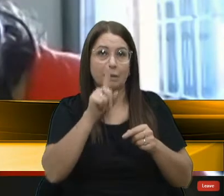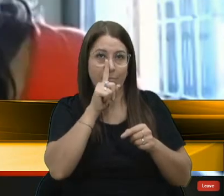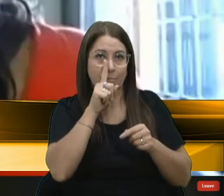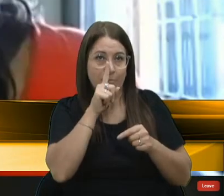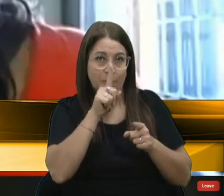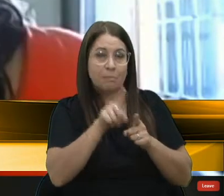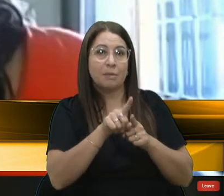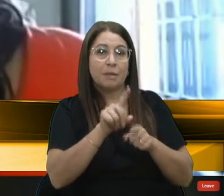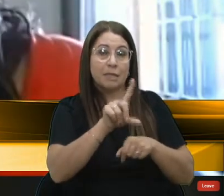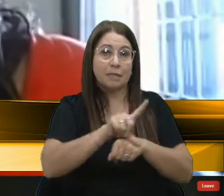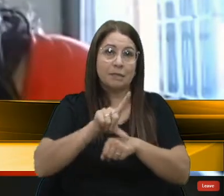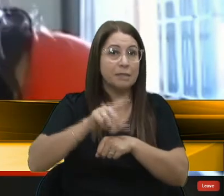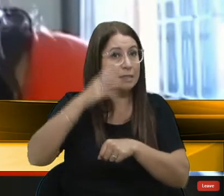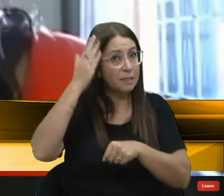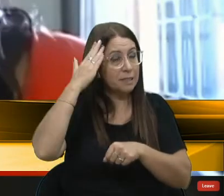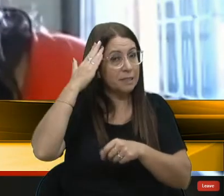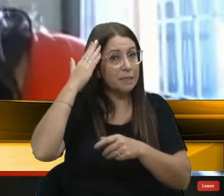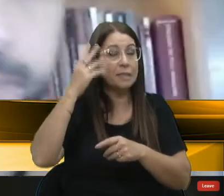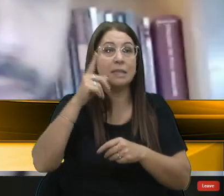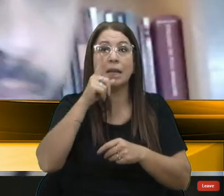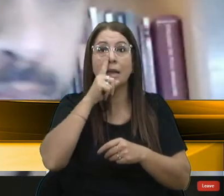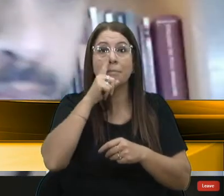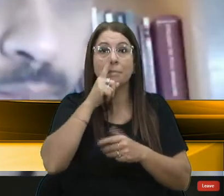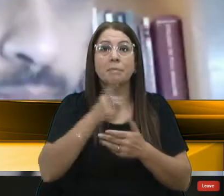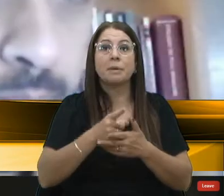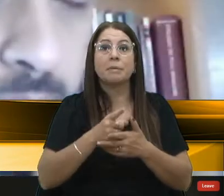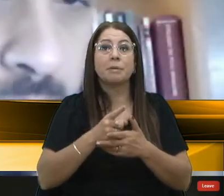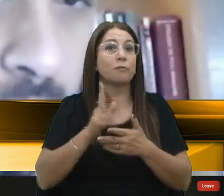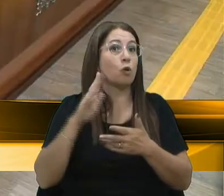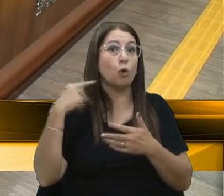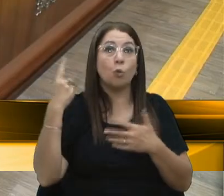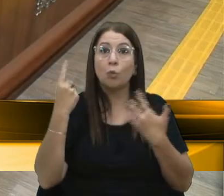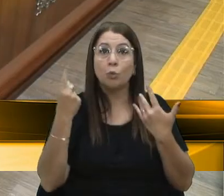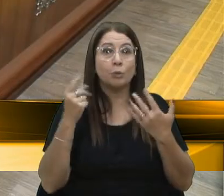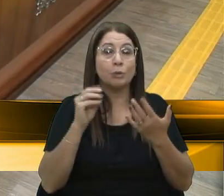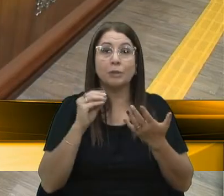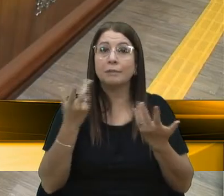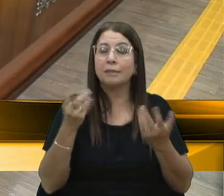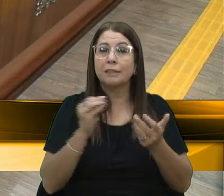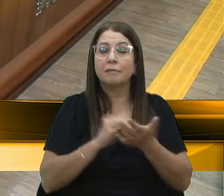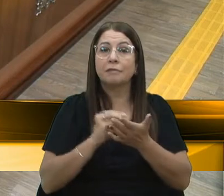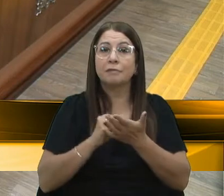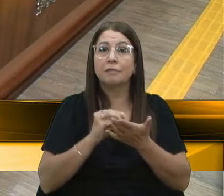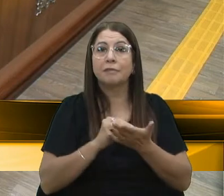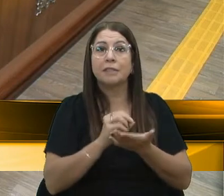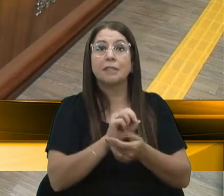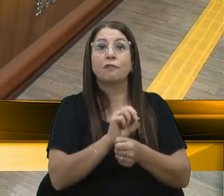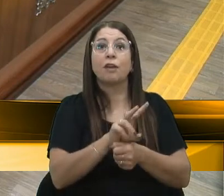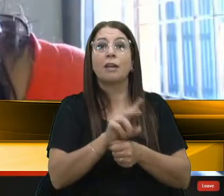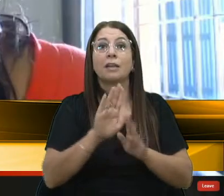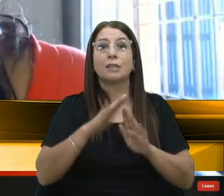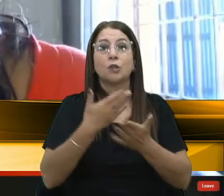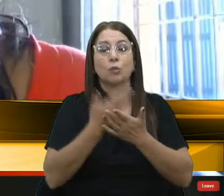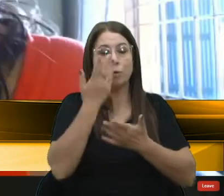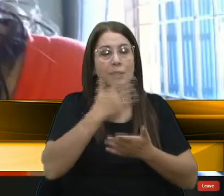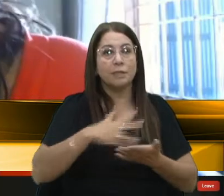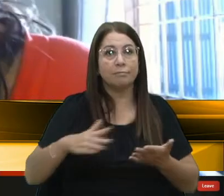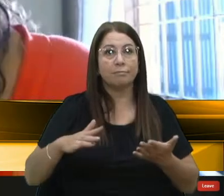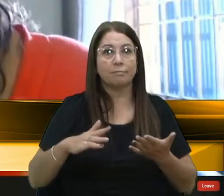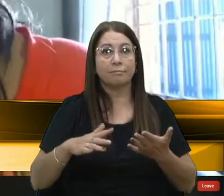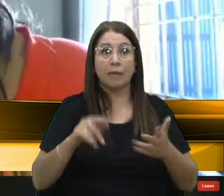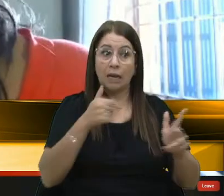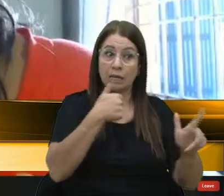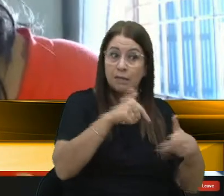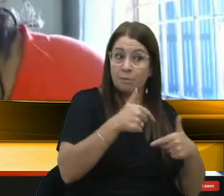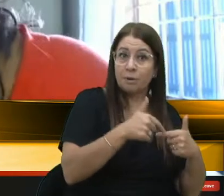né, na sua loja, o senhor sabe que as mães enlouquecem com a questão da falta de escola, né? Elas estão